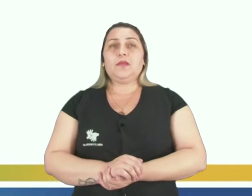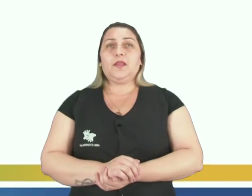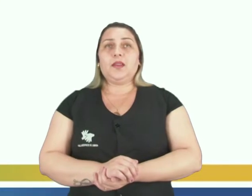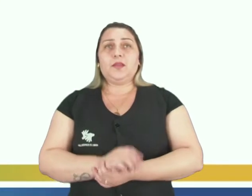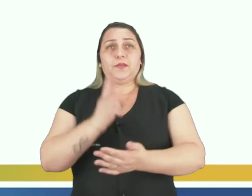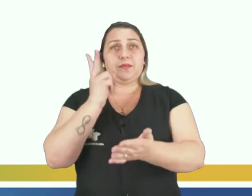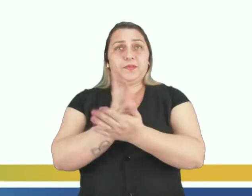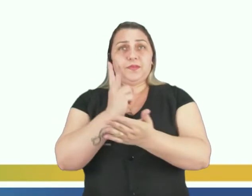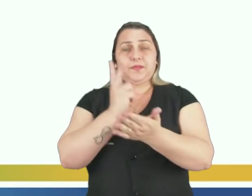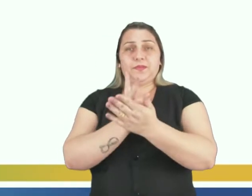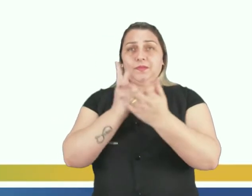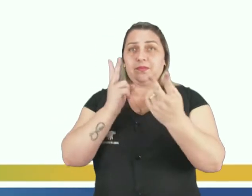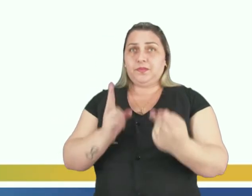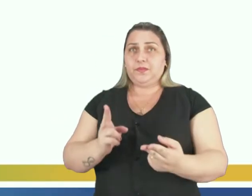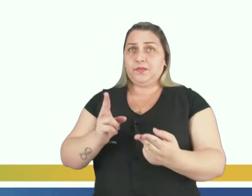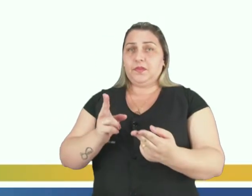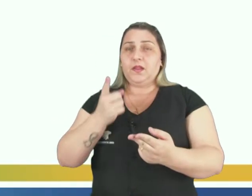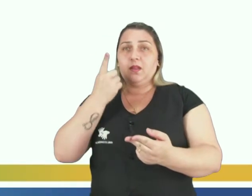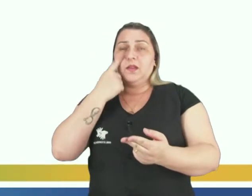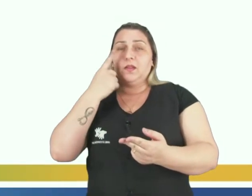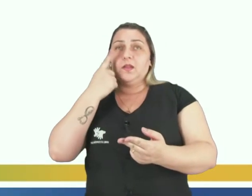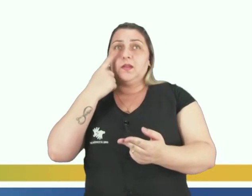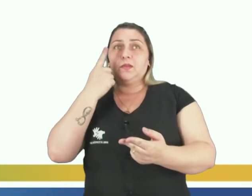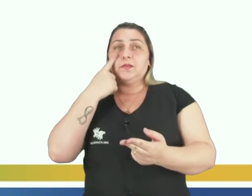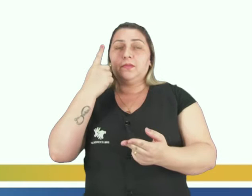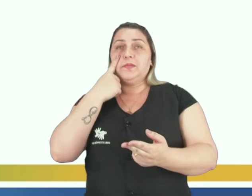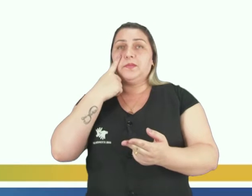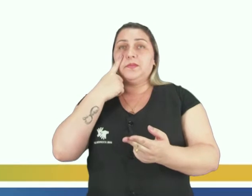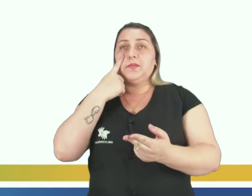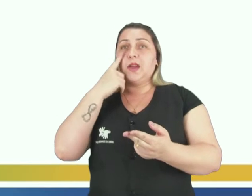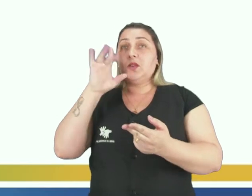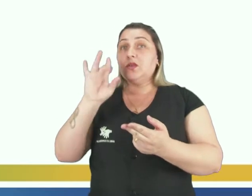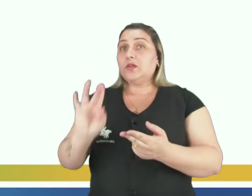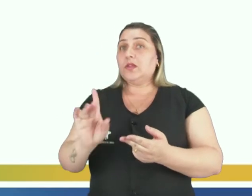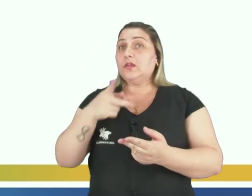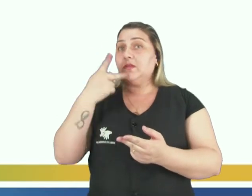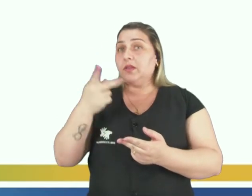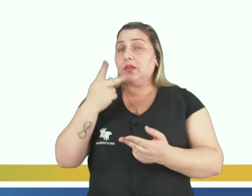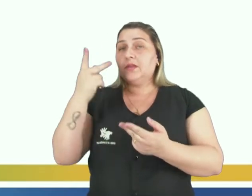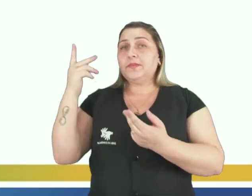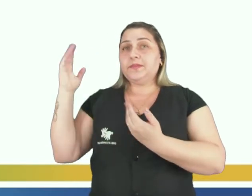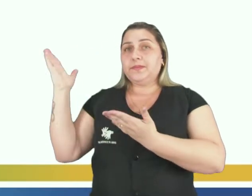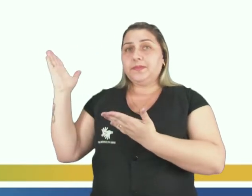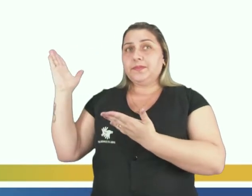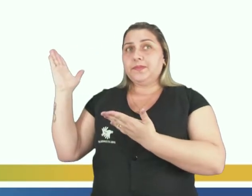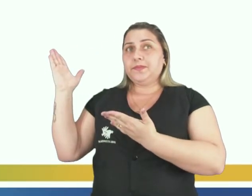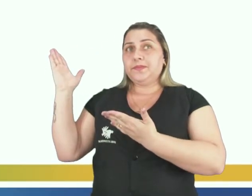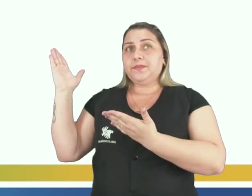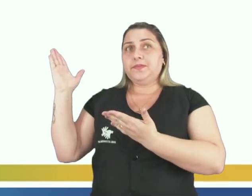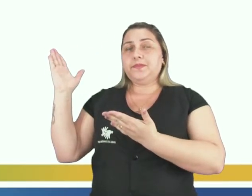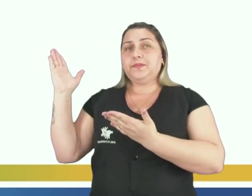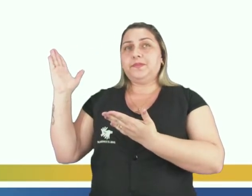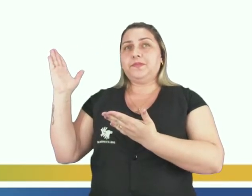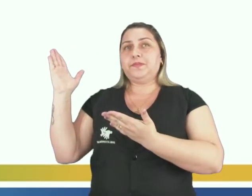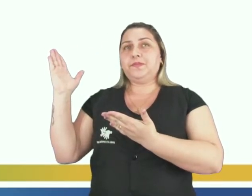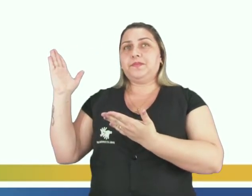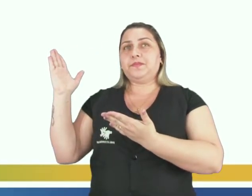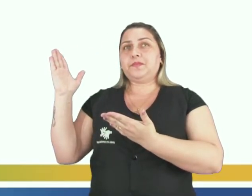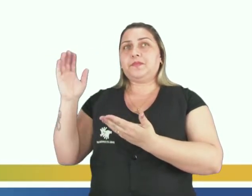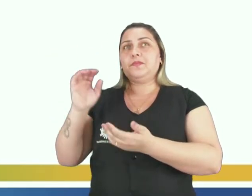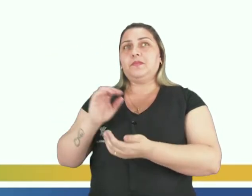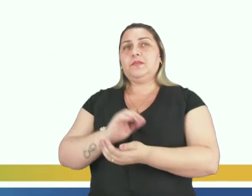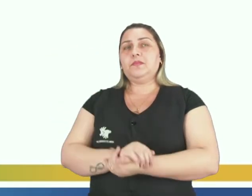Sempre vão ser igual. Então, a primeira palavra eu tenho, ó, playa, pronunciado aí com espanhol europeu, peninsular. Com o jeísmo eu